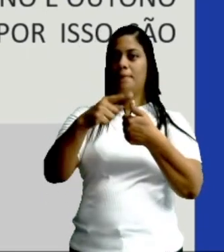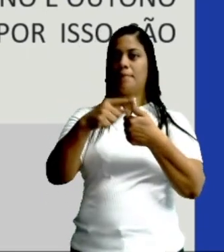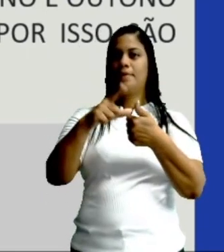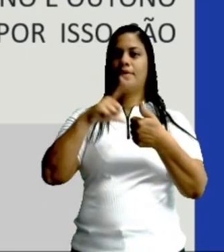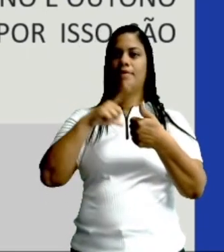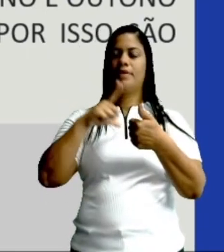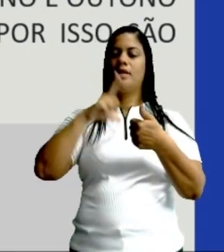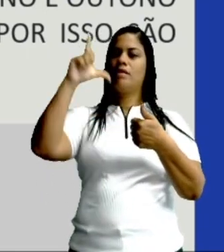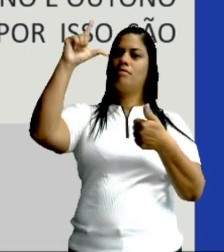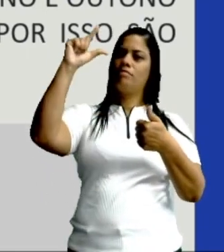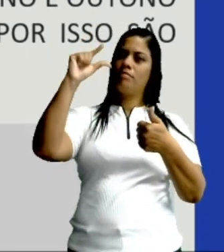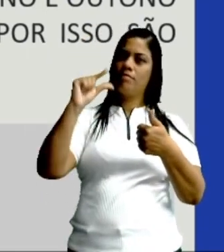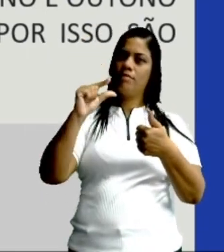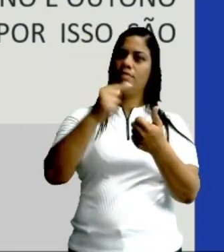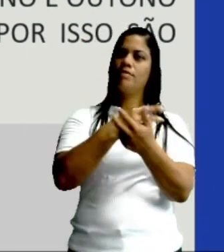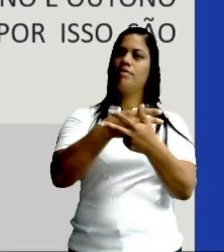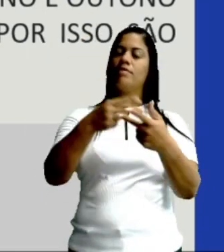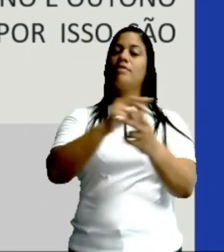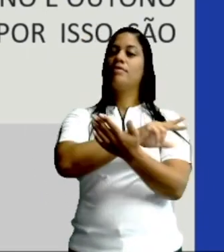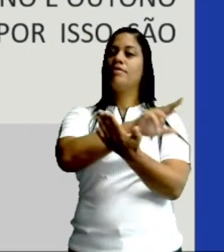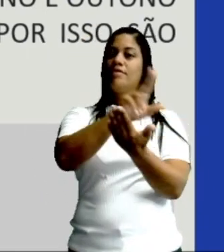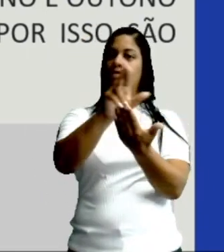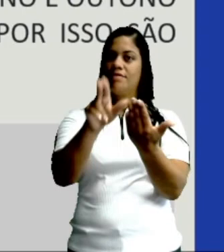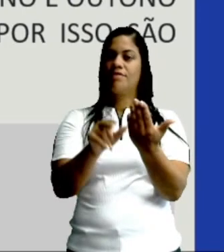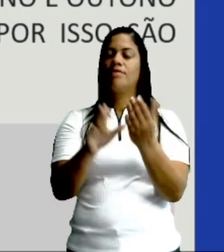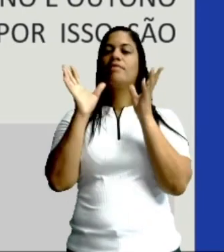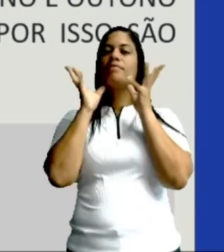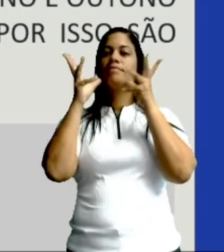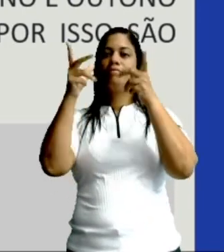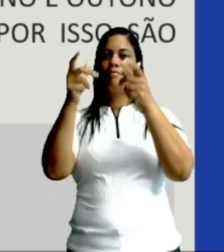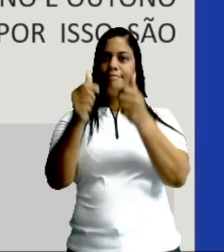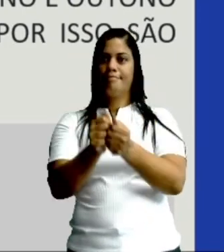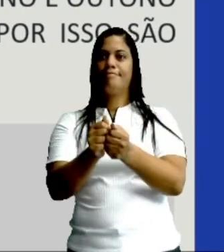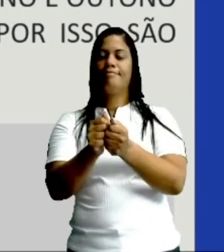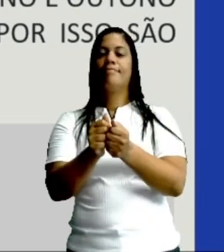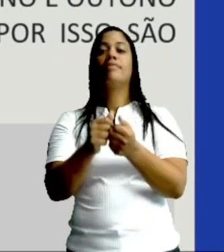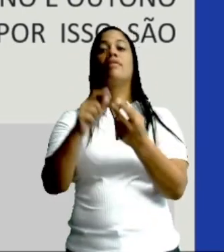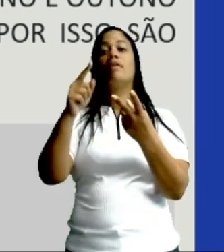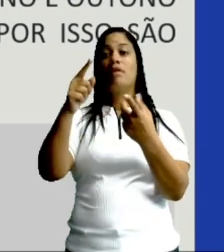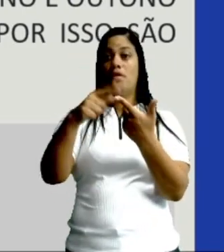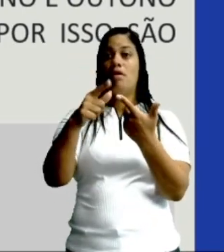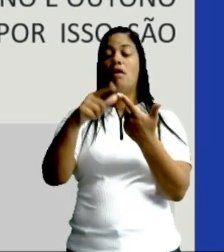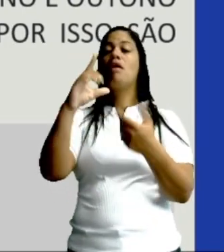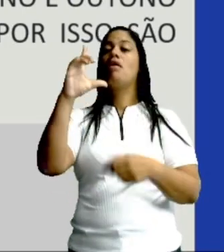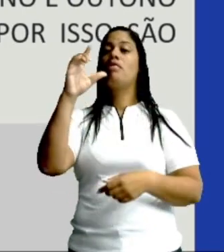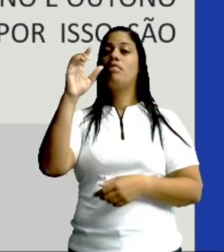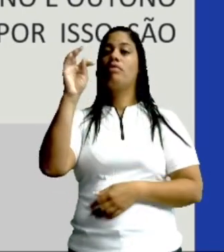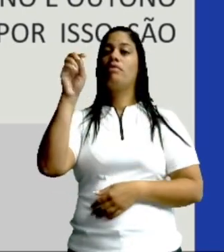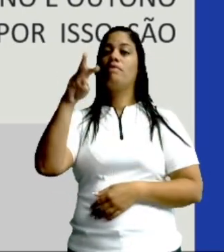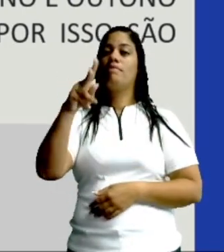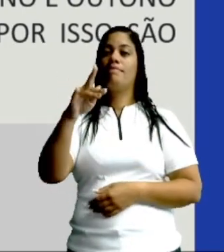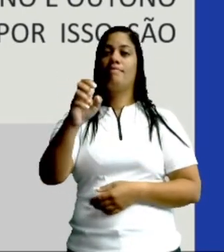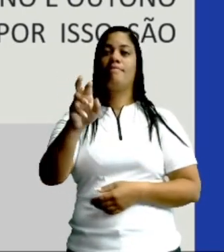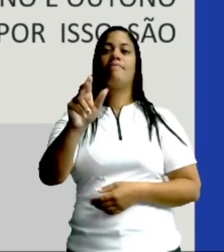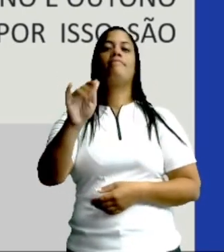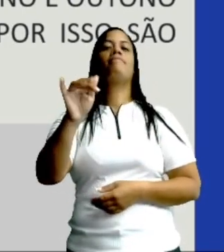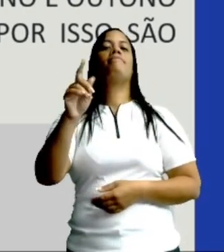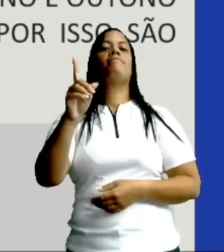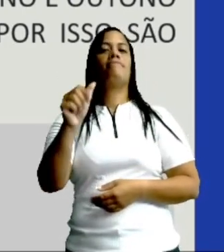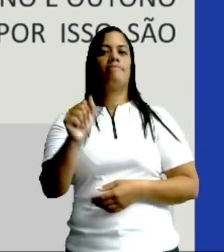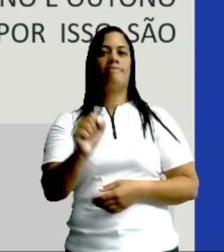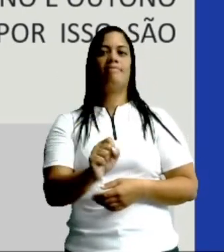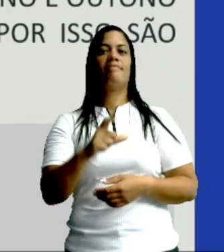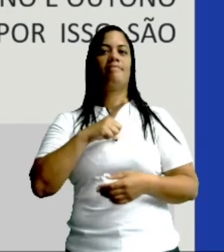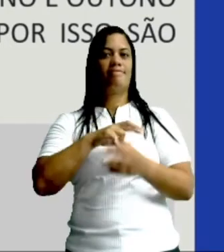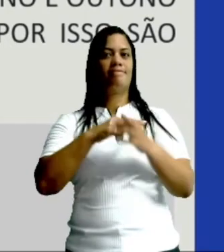quantidade menor de variedade de plantas e animais. E as florestas temperadas possuem características singulares.